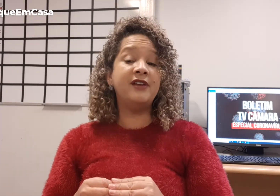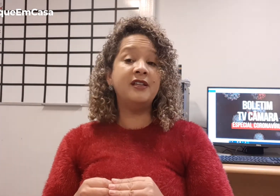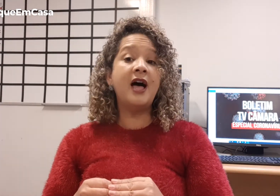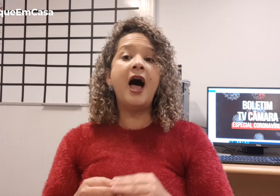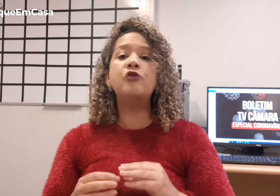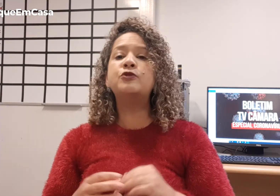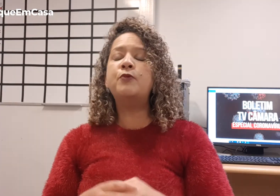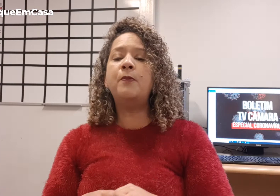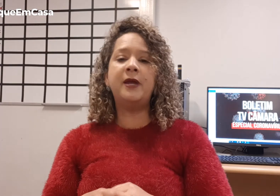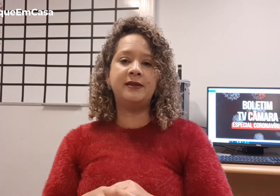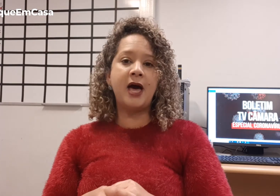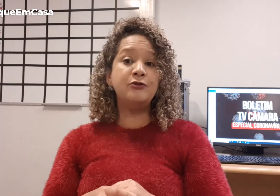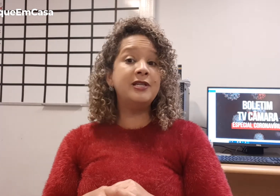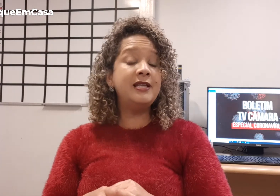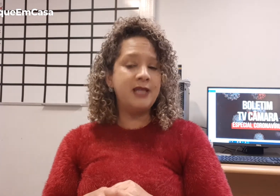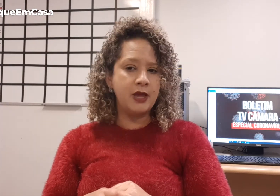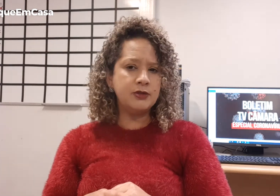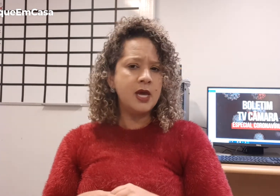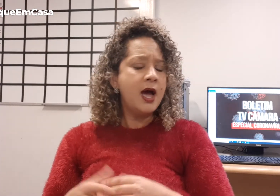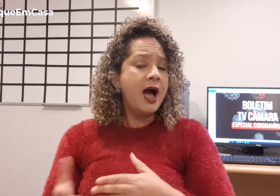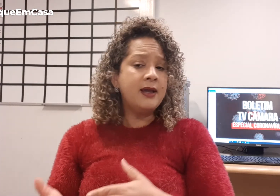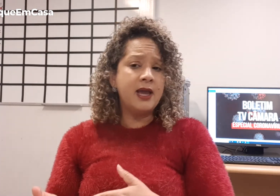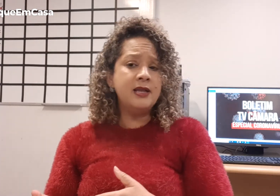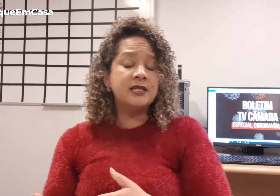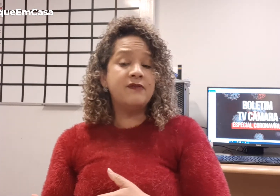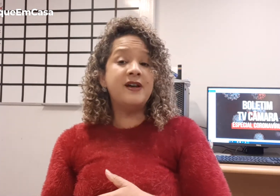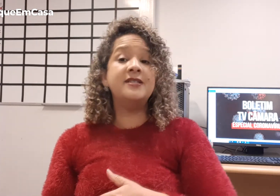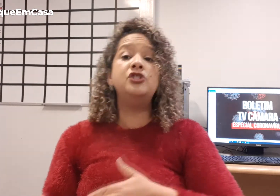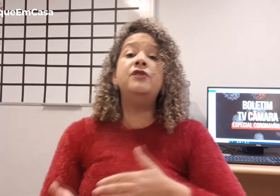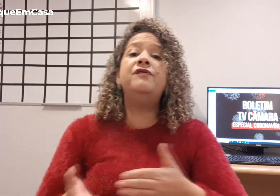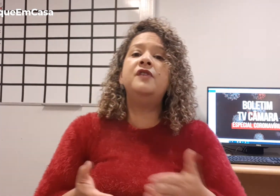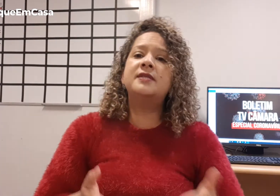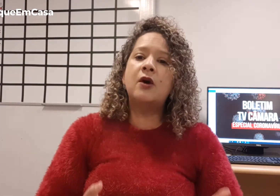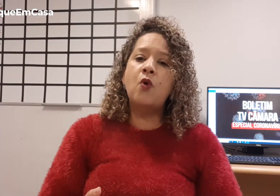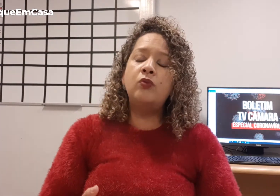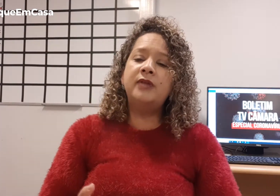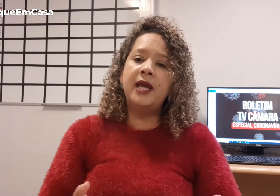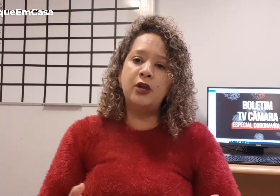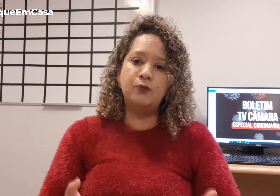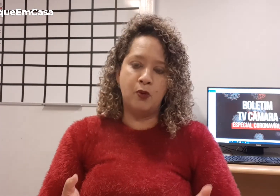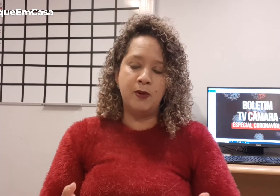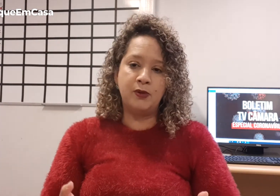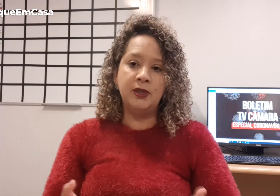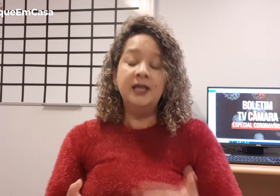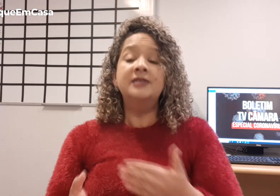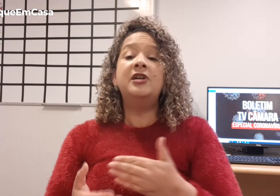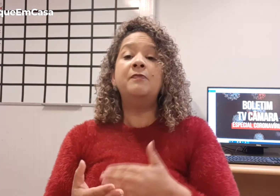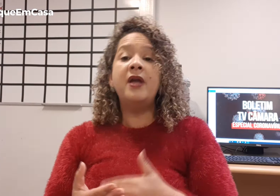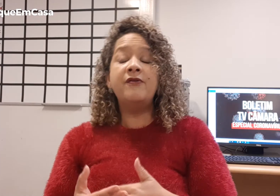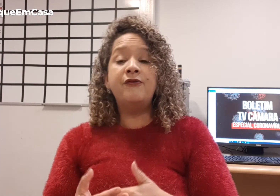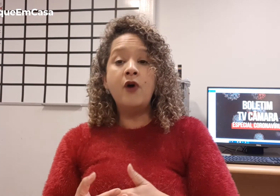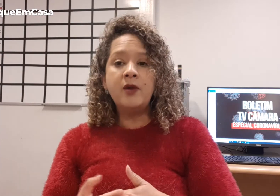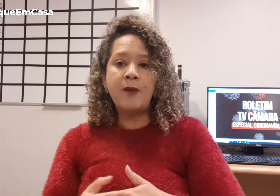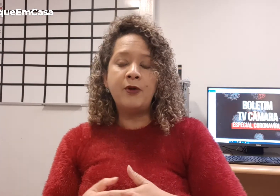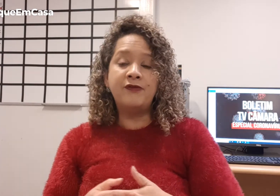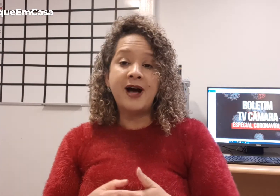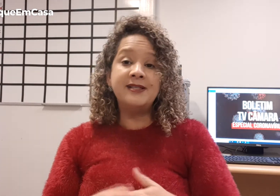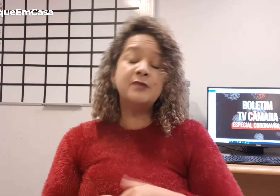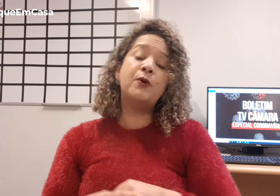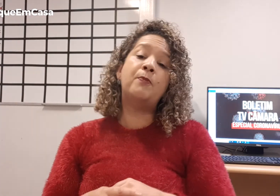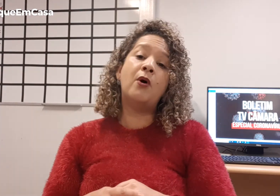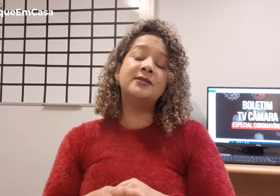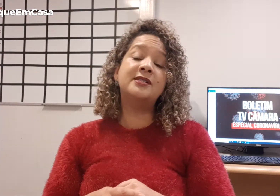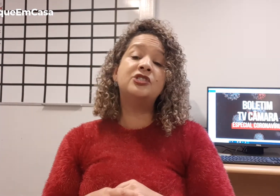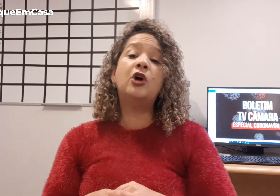para venda aos proprietários lindeiros, aqueles que fazem divisa com o terreno público. Também foram